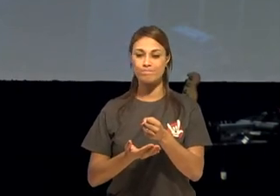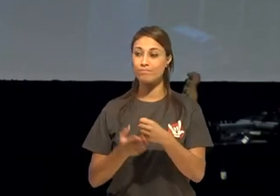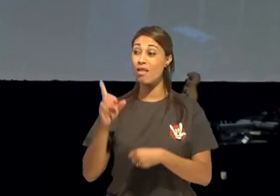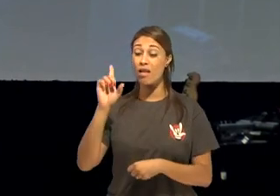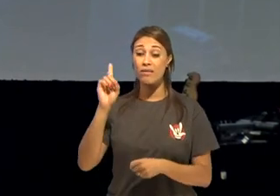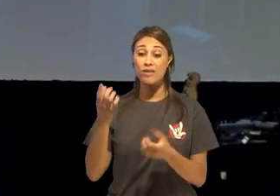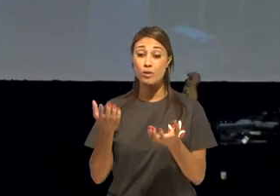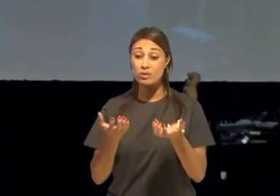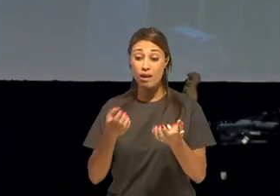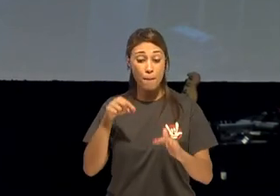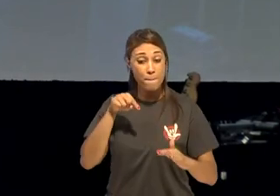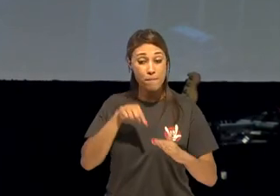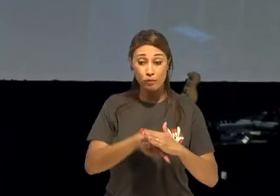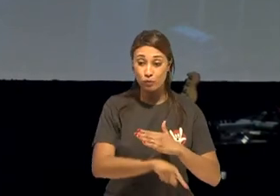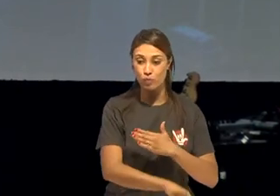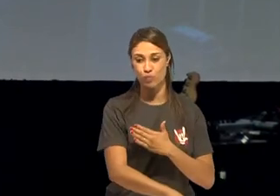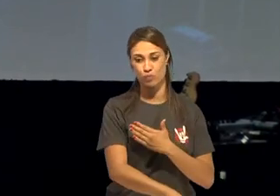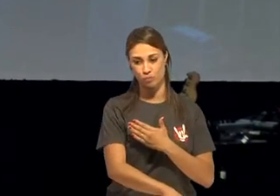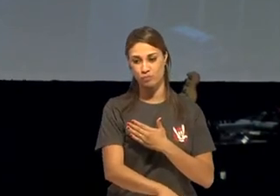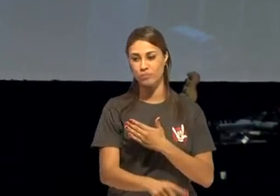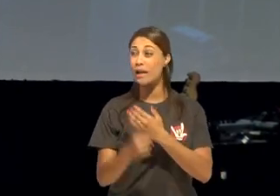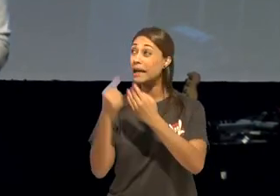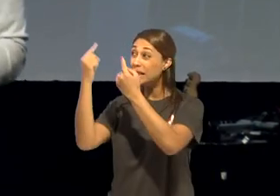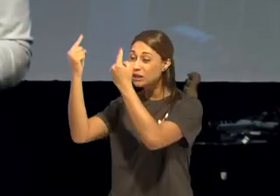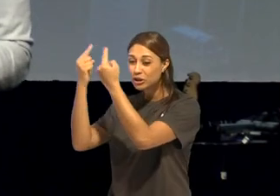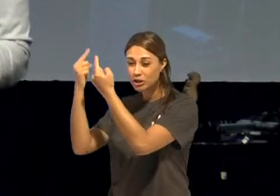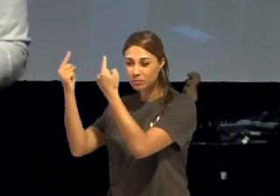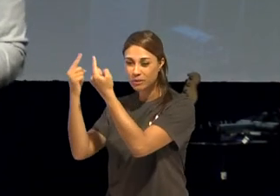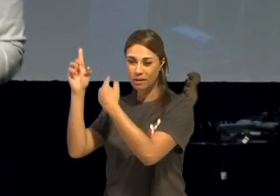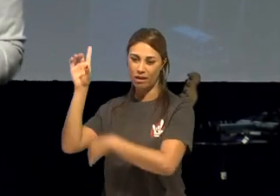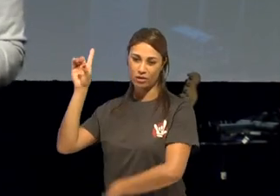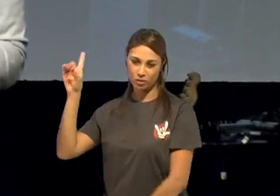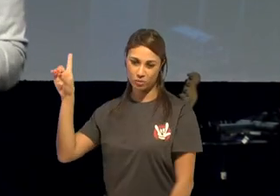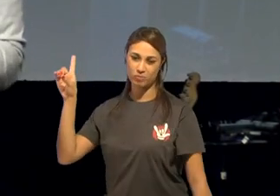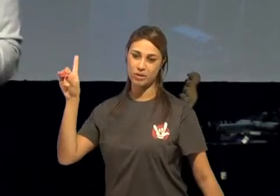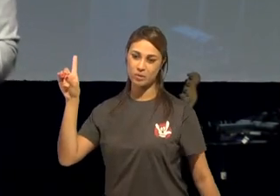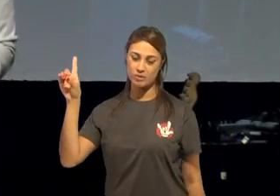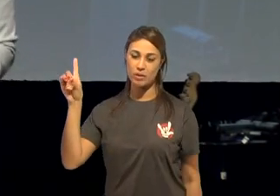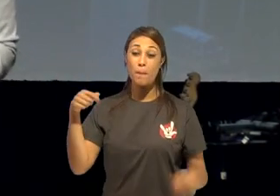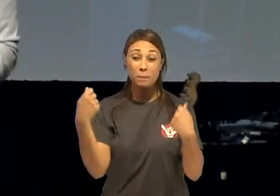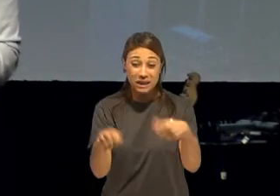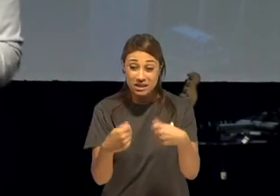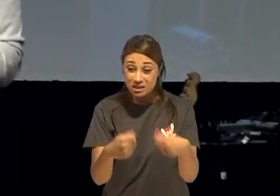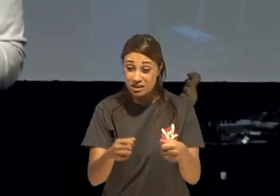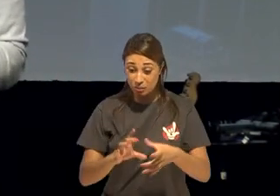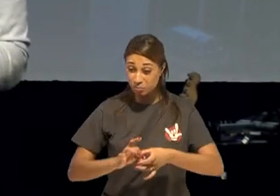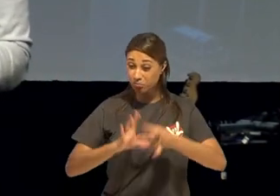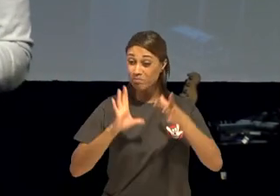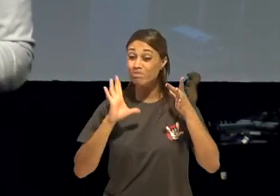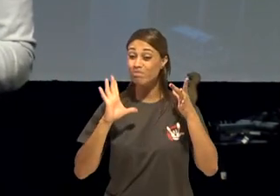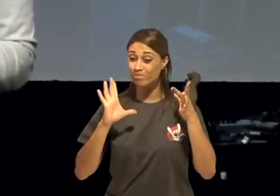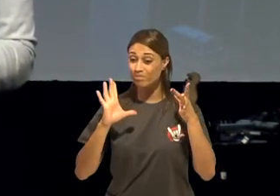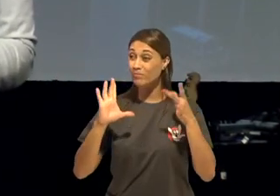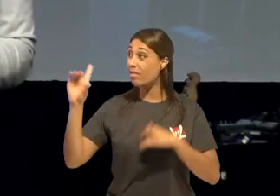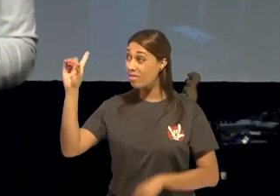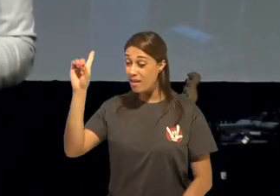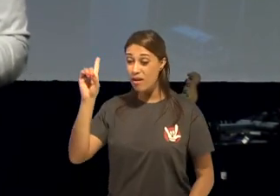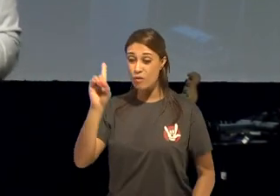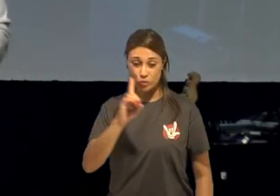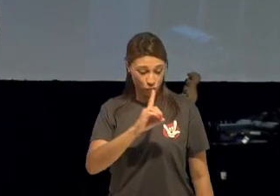seu relacionamento com Deus. Permita ser cavado.